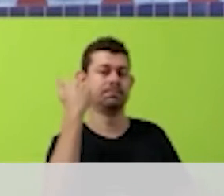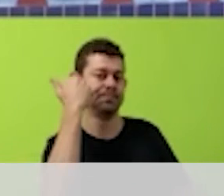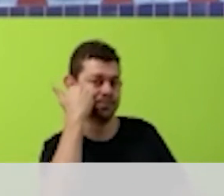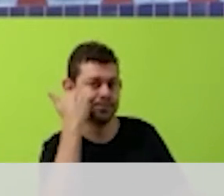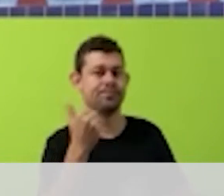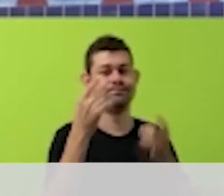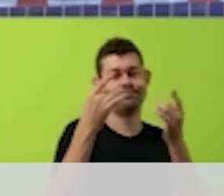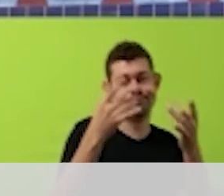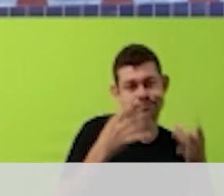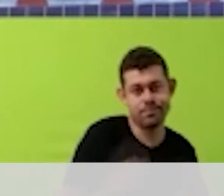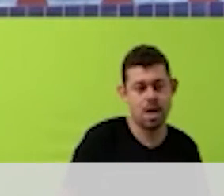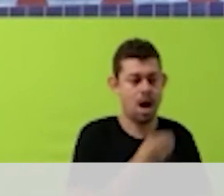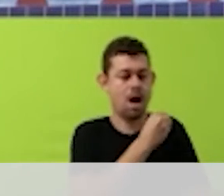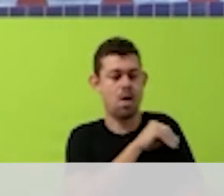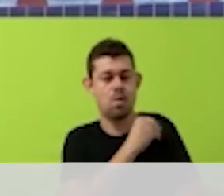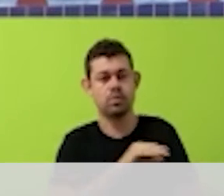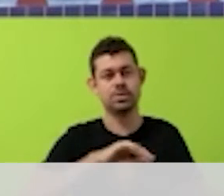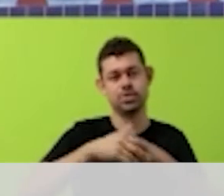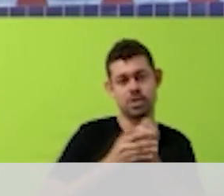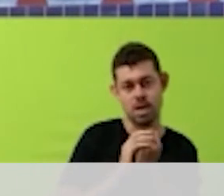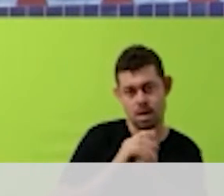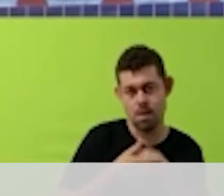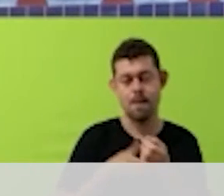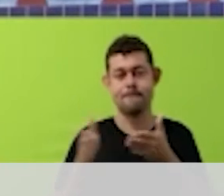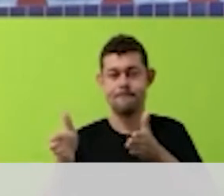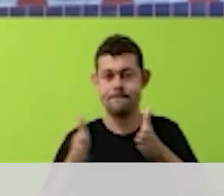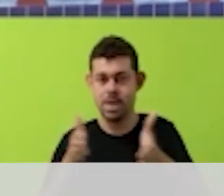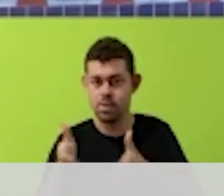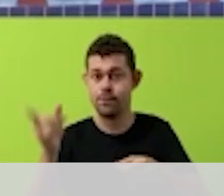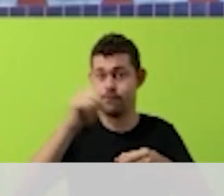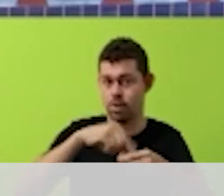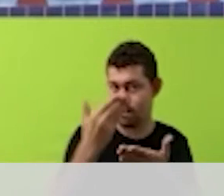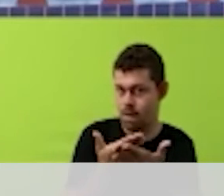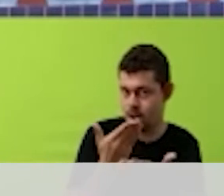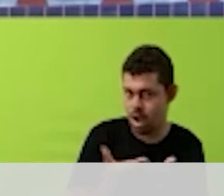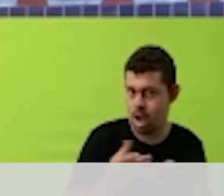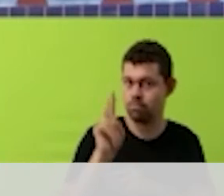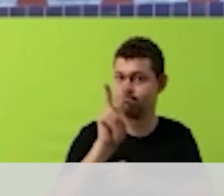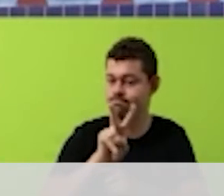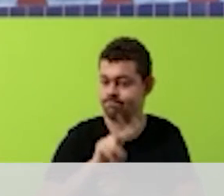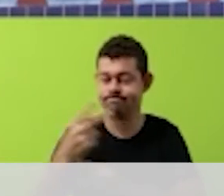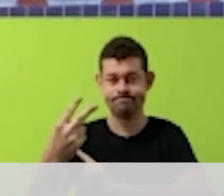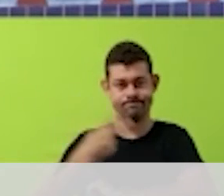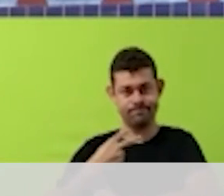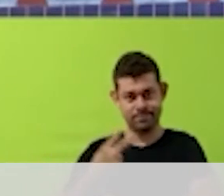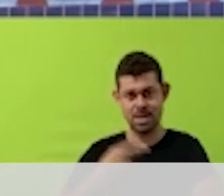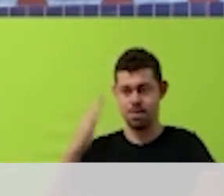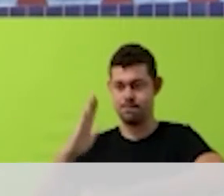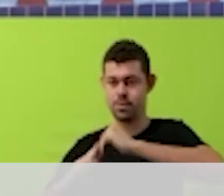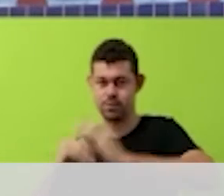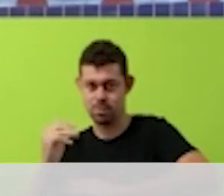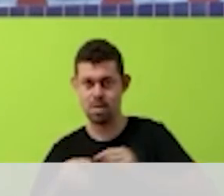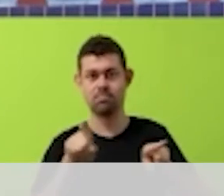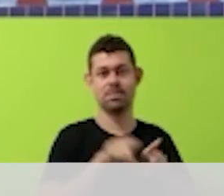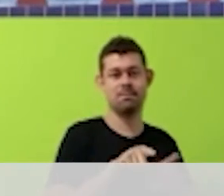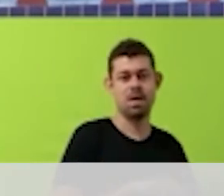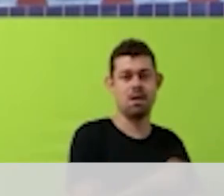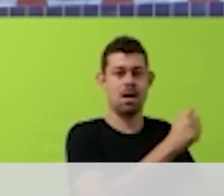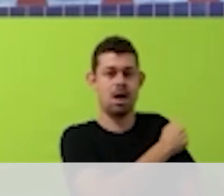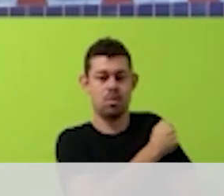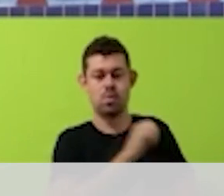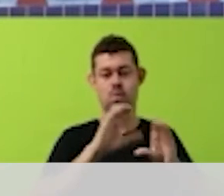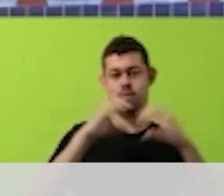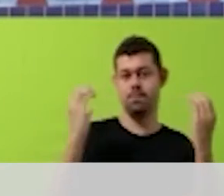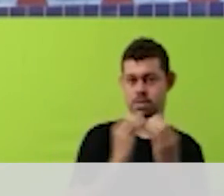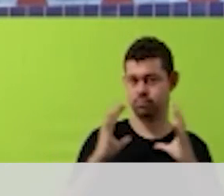é o álcool em gel a higienização das mãos então este é um momento de retorno com cautela tanto para os